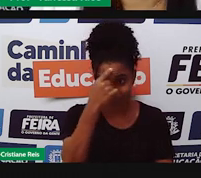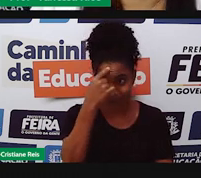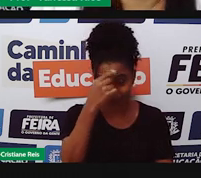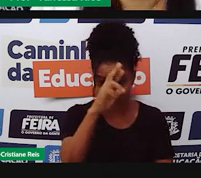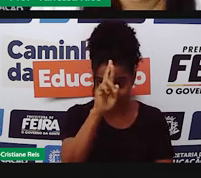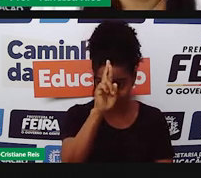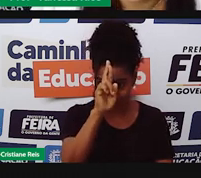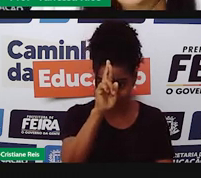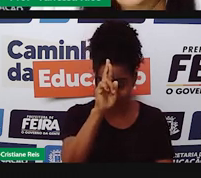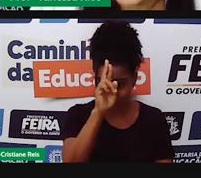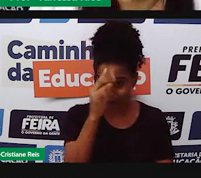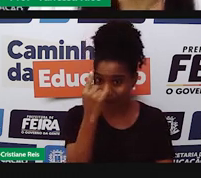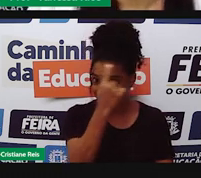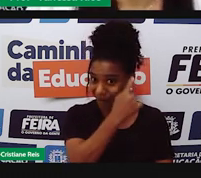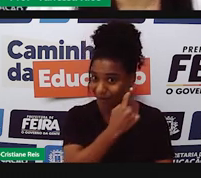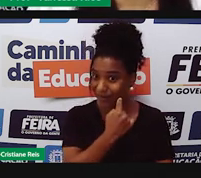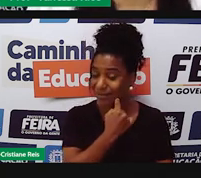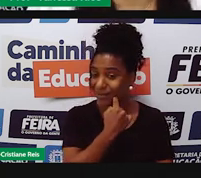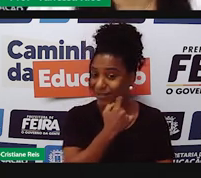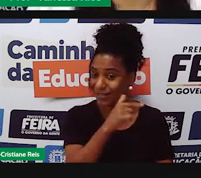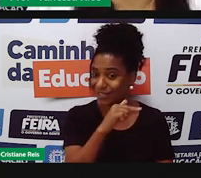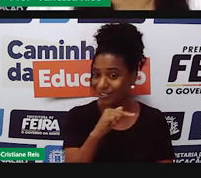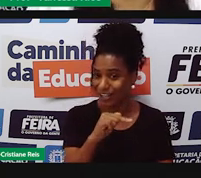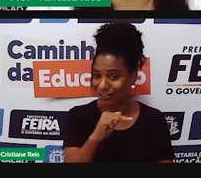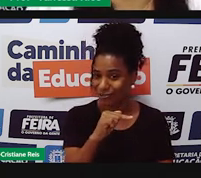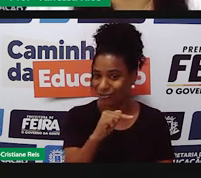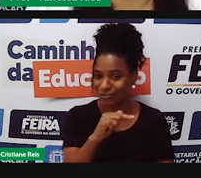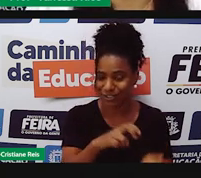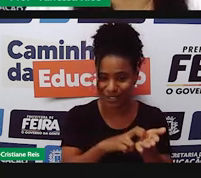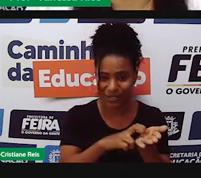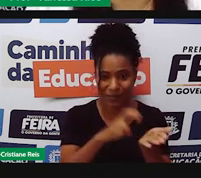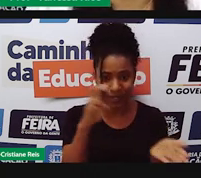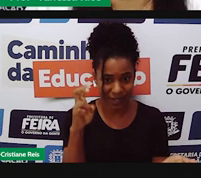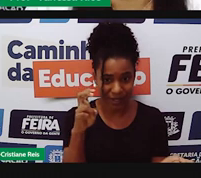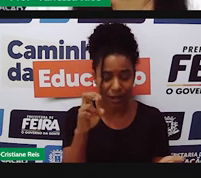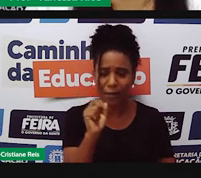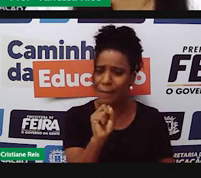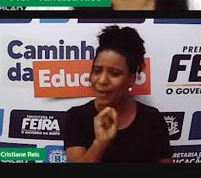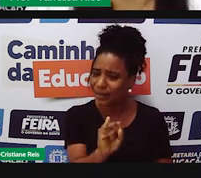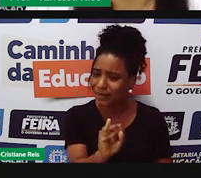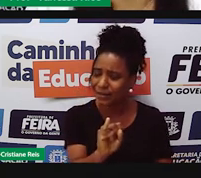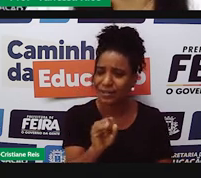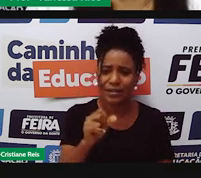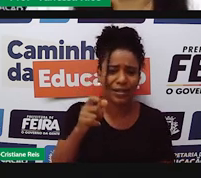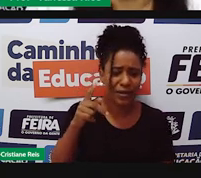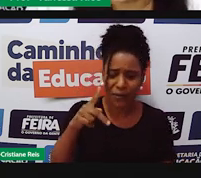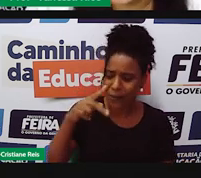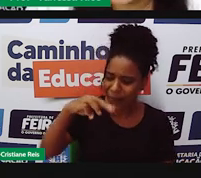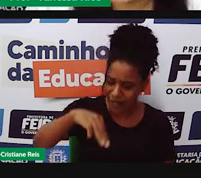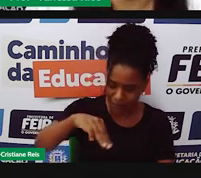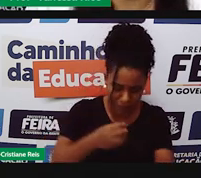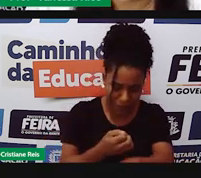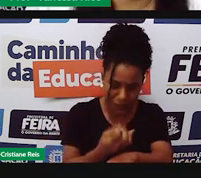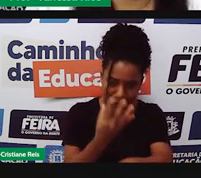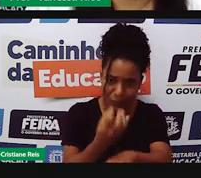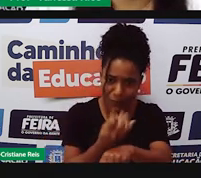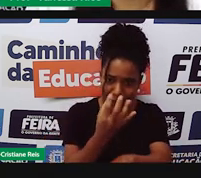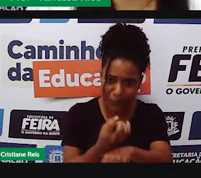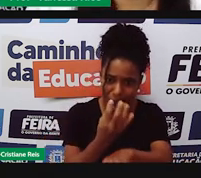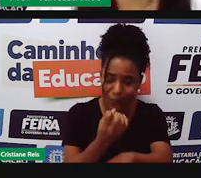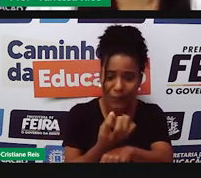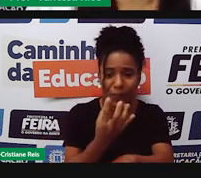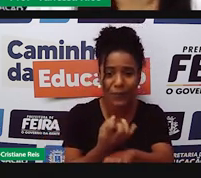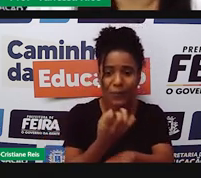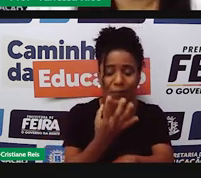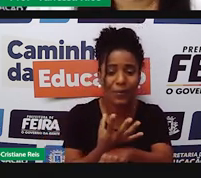Então, 7h20 da manhã. Mas se a luzinha estiver acesa aqui ou tiver alguma indicação de que esse horário é no PM,